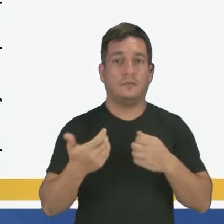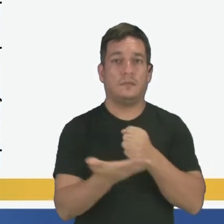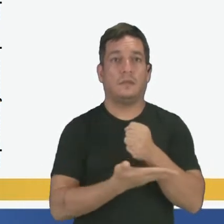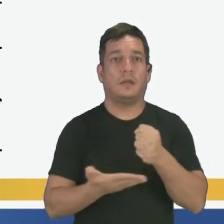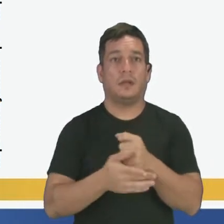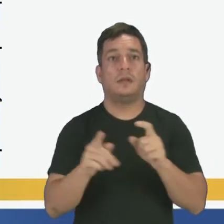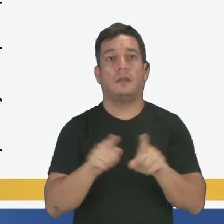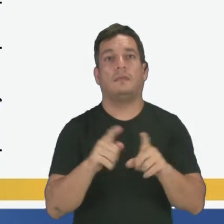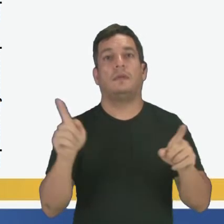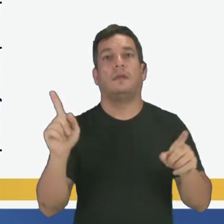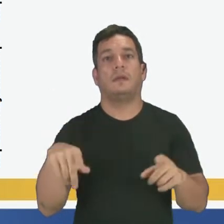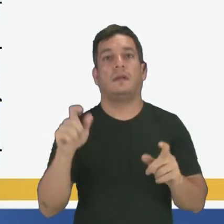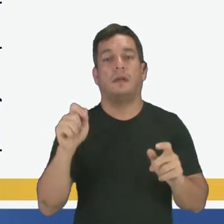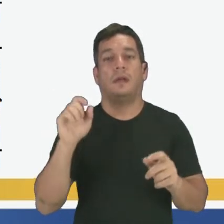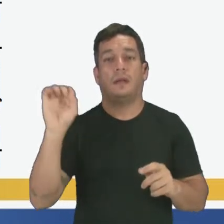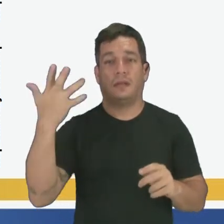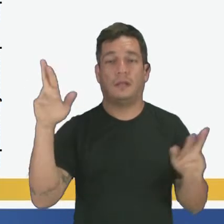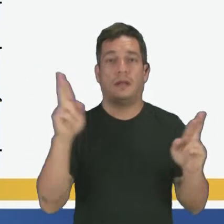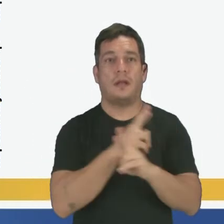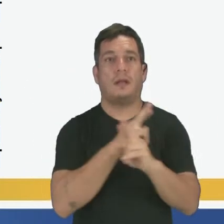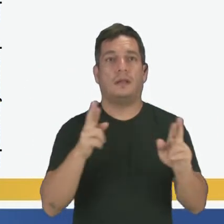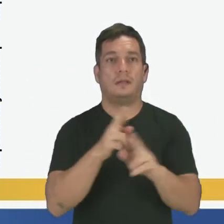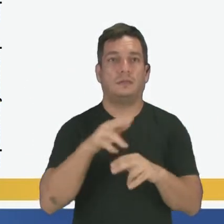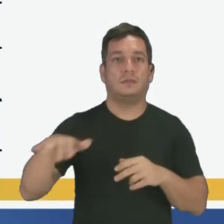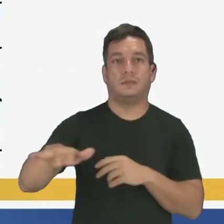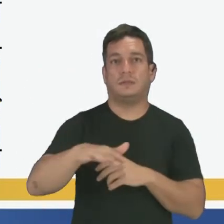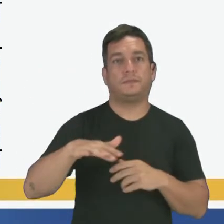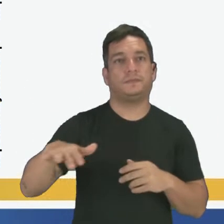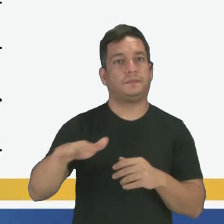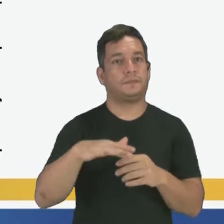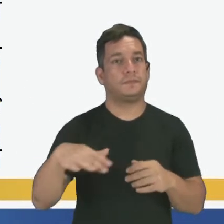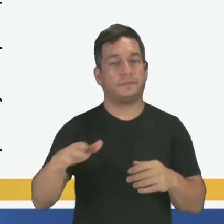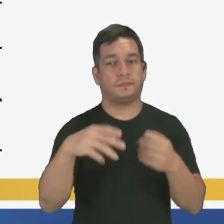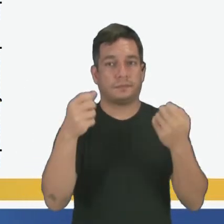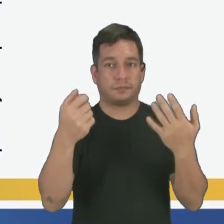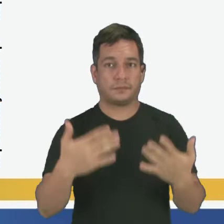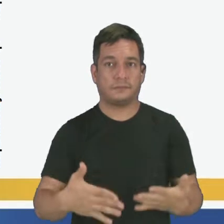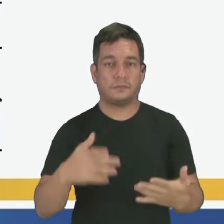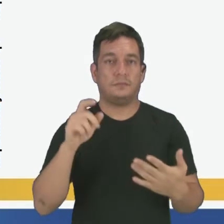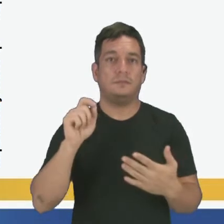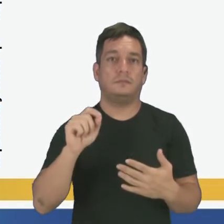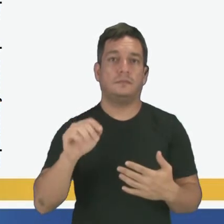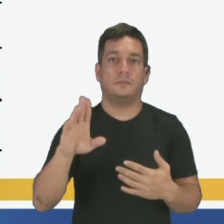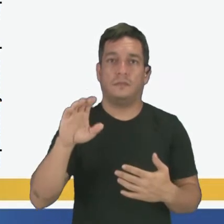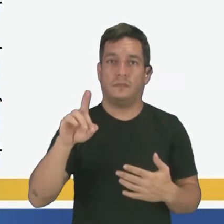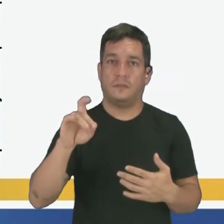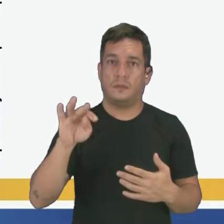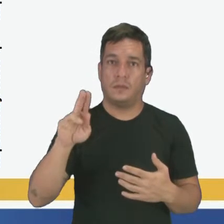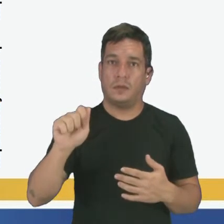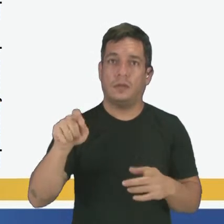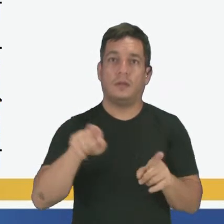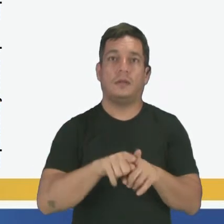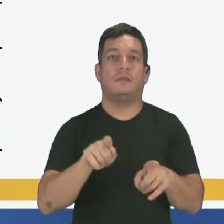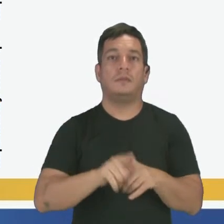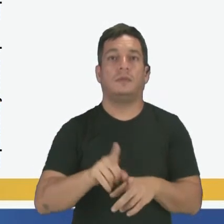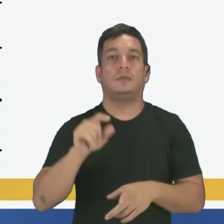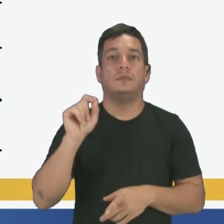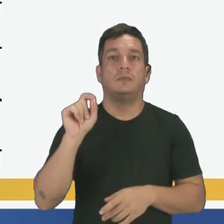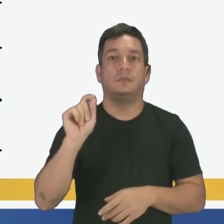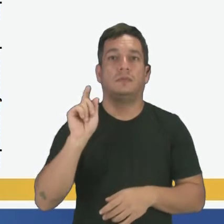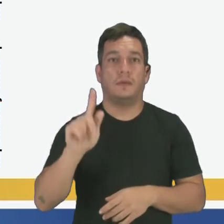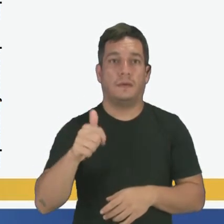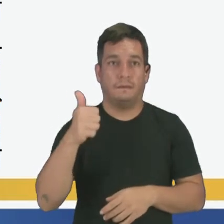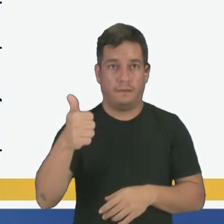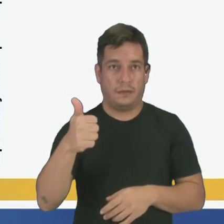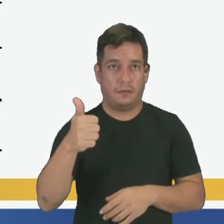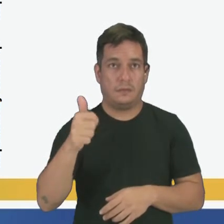base para que a ação e as relações sociais definidas de conduta, escolha do que é